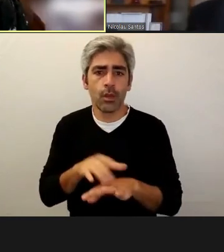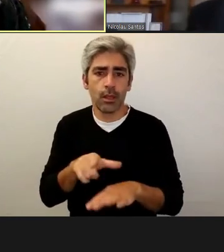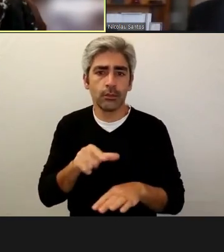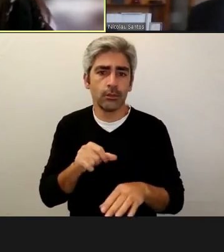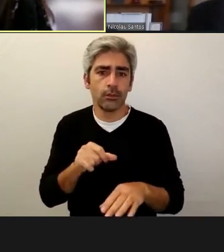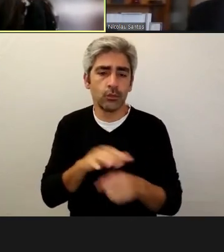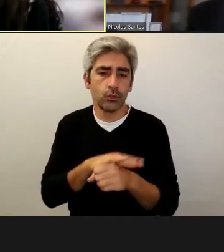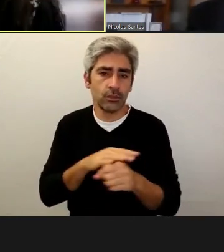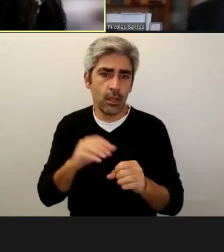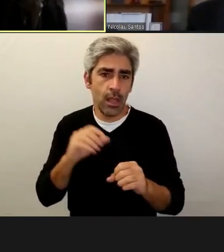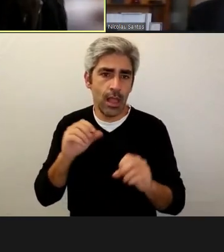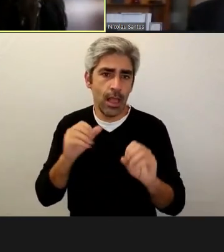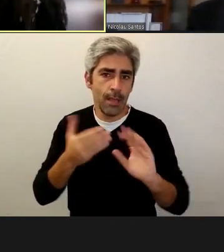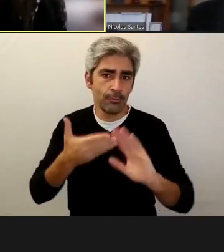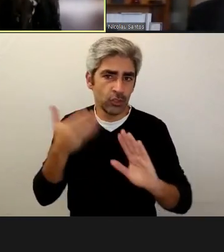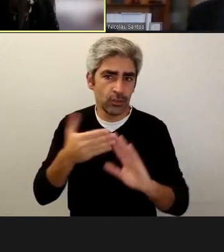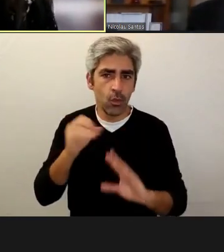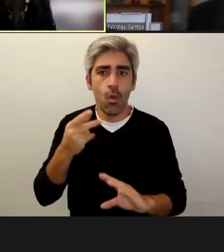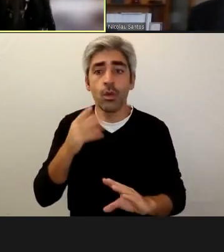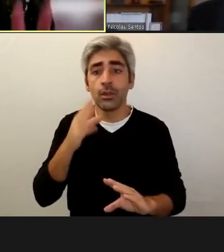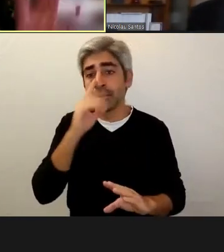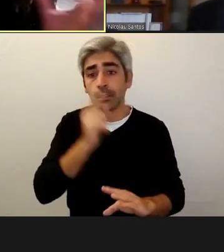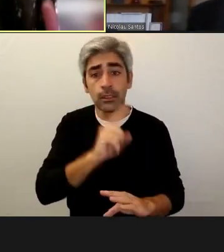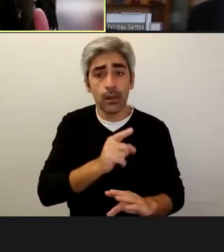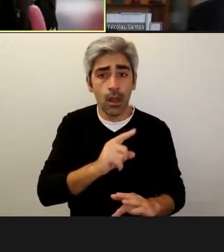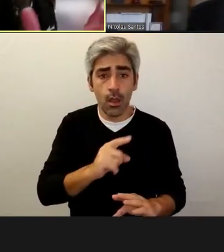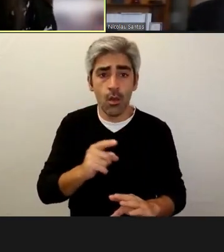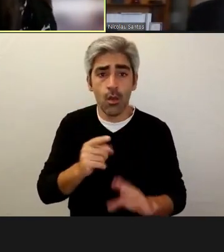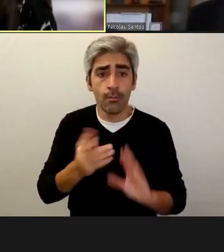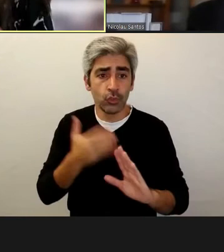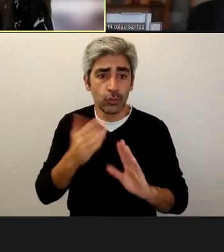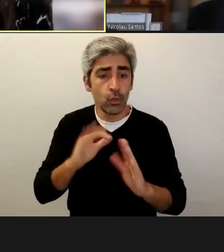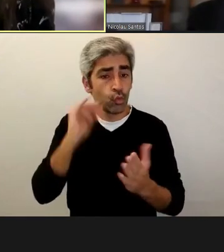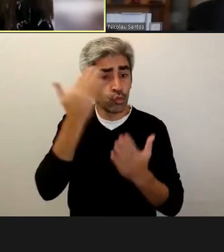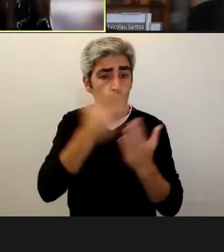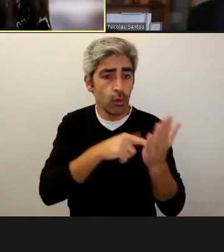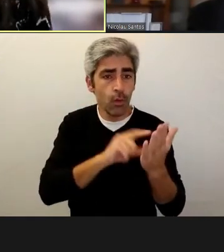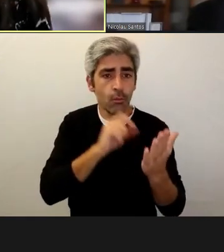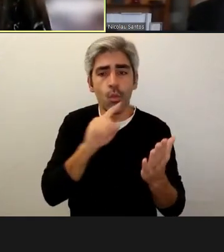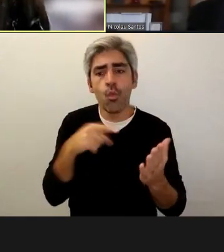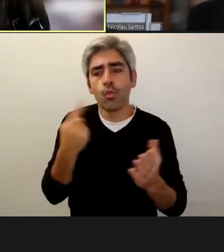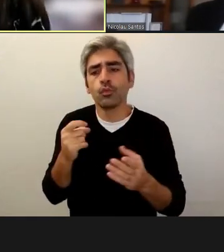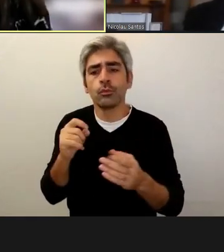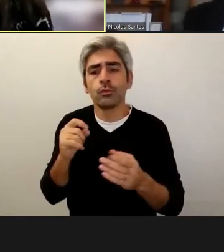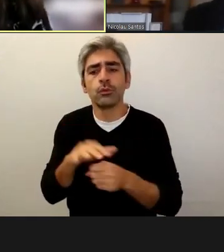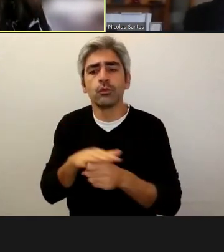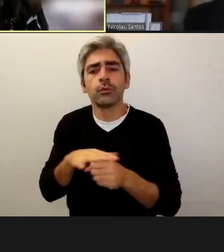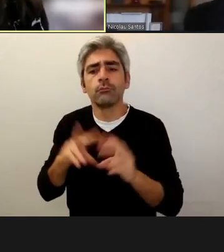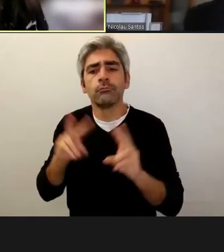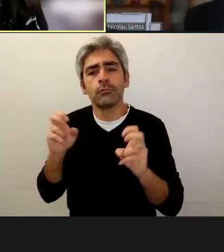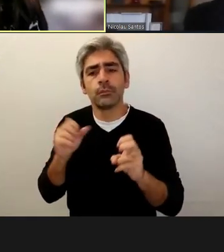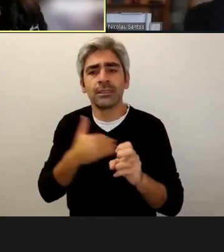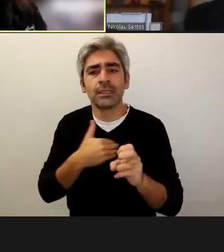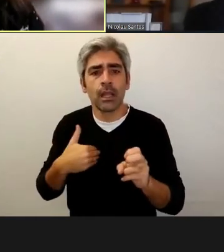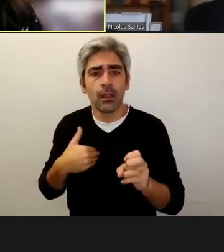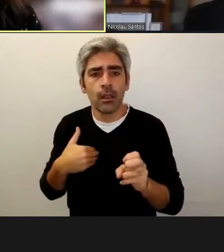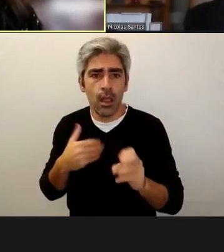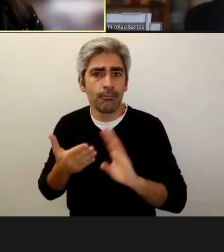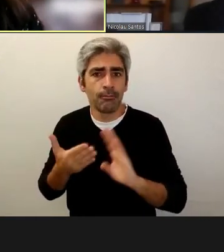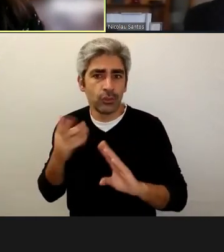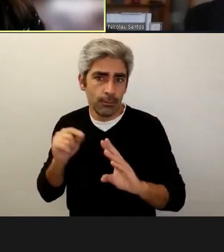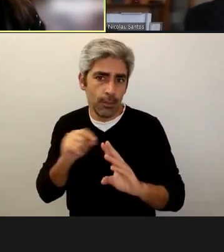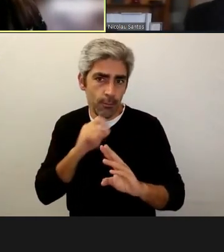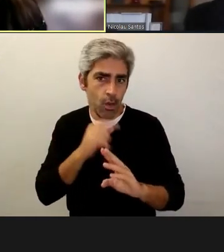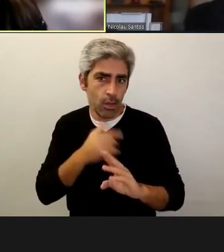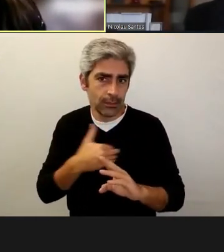de emergência ou por, mesmo não estarmos em estado de emergência constitucional, estarmos num estado de emergência sanitária em